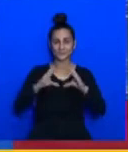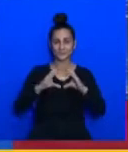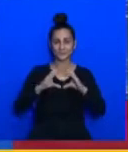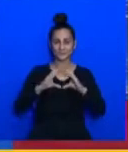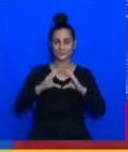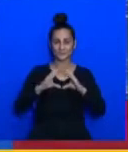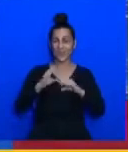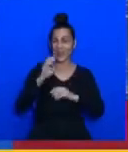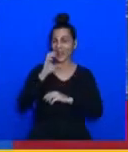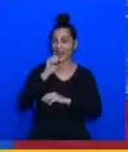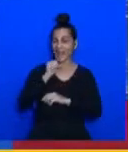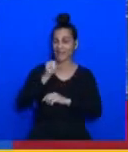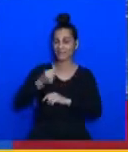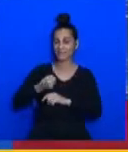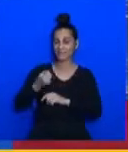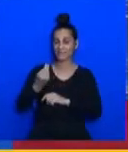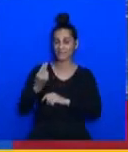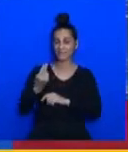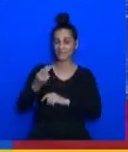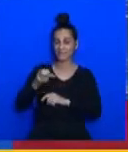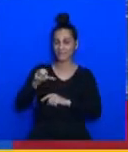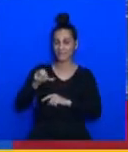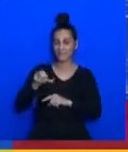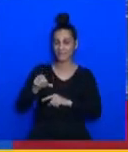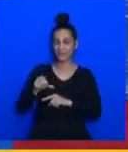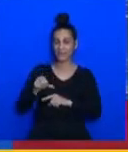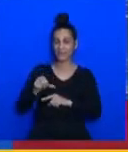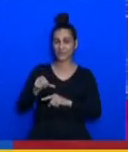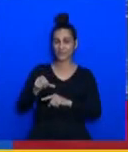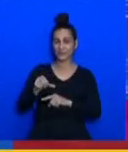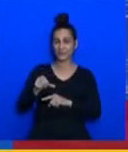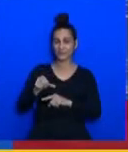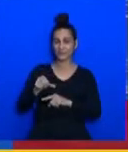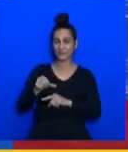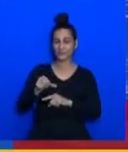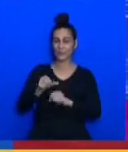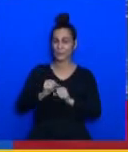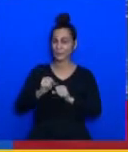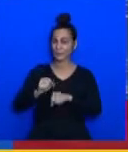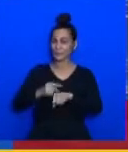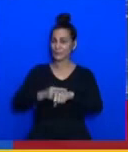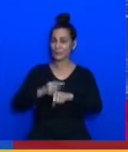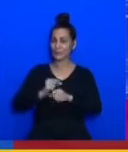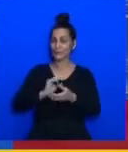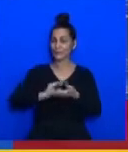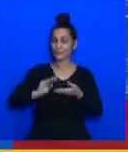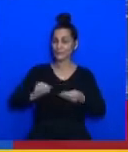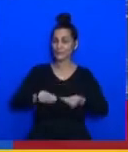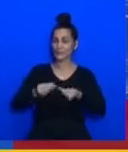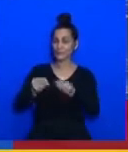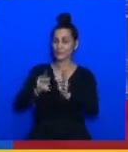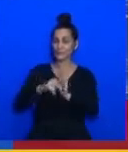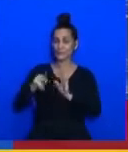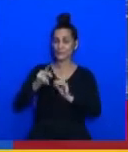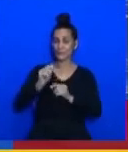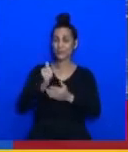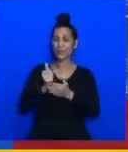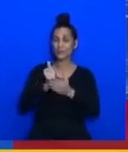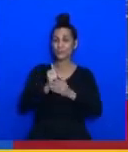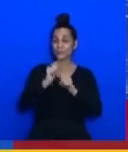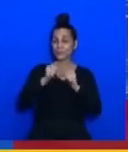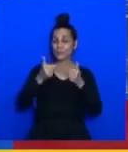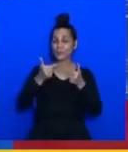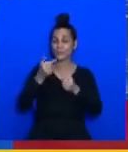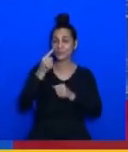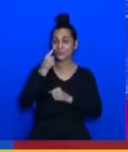Bola laranja, número 29. Laranja 29. E pode ser agora, esse prêmio pode sair para você. Sua sorte pode vir com este